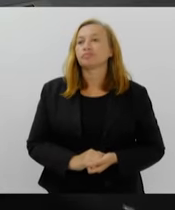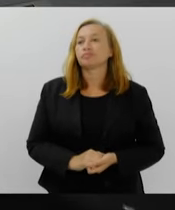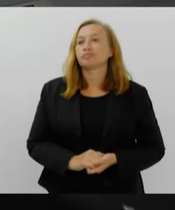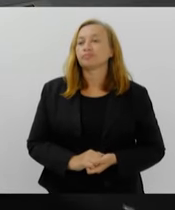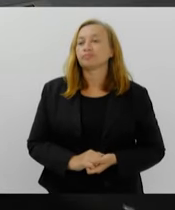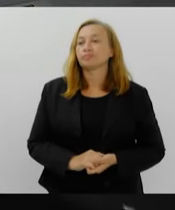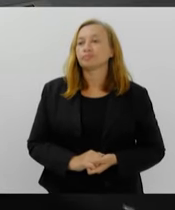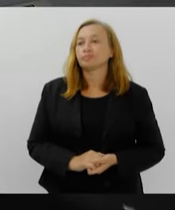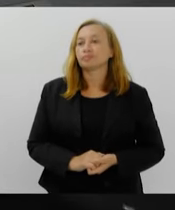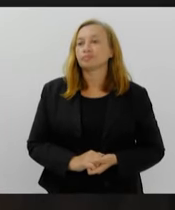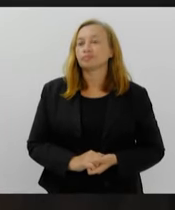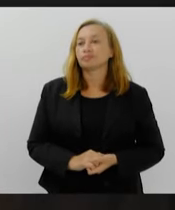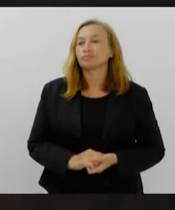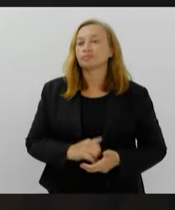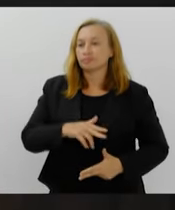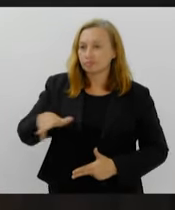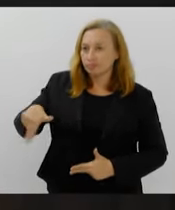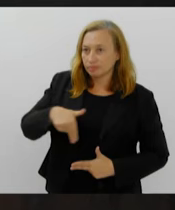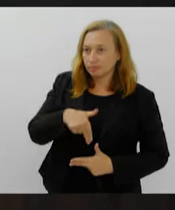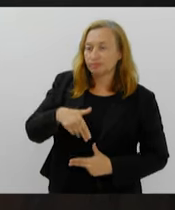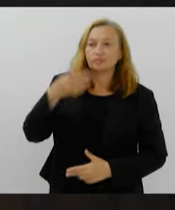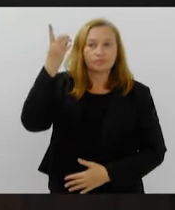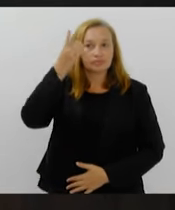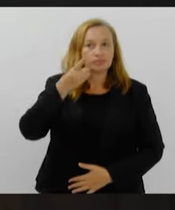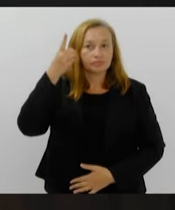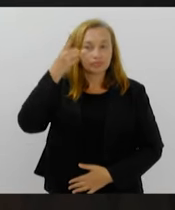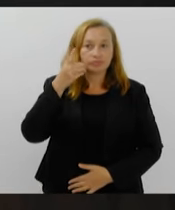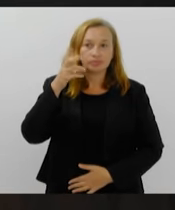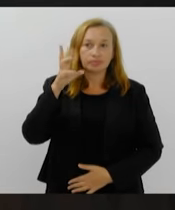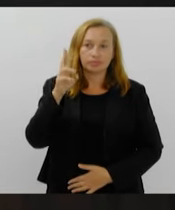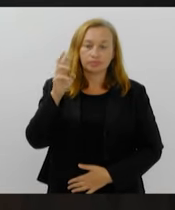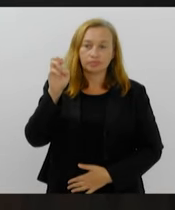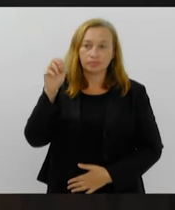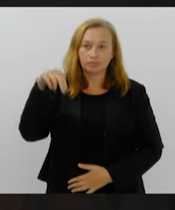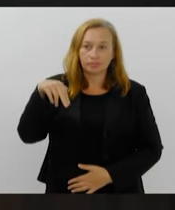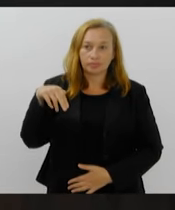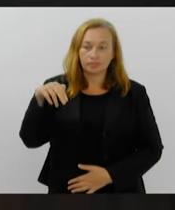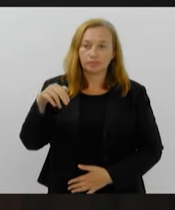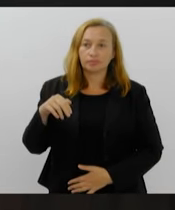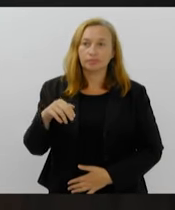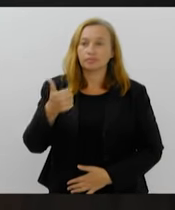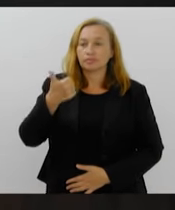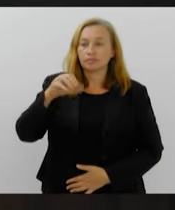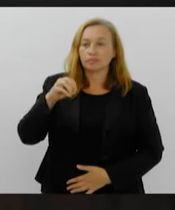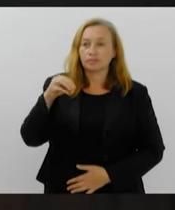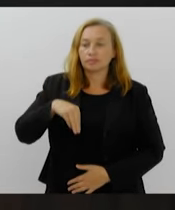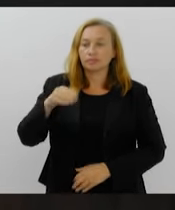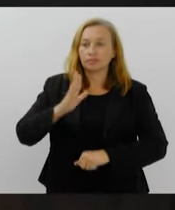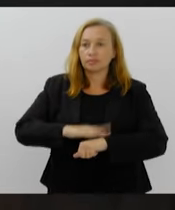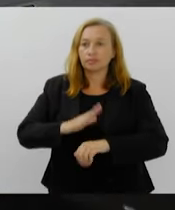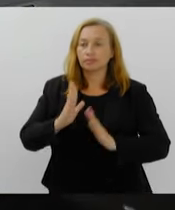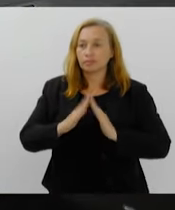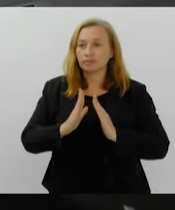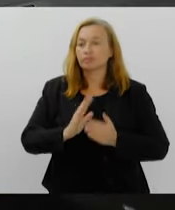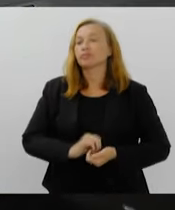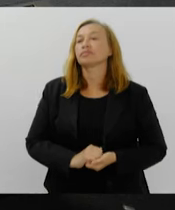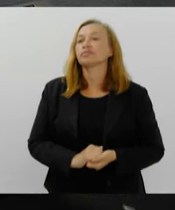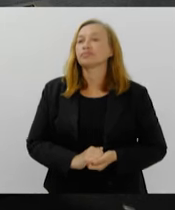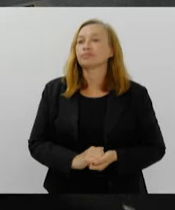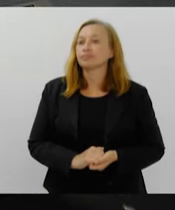inteiro próximo orador inscrito é nobre Deputado Renan Jordi vossa excelência dispõe de 10 minutos no tempo regimental